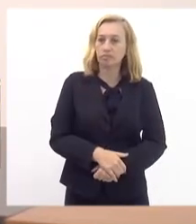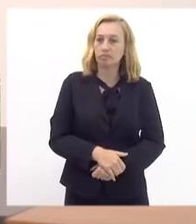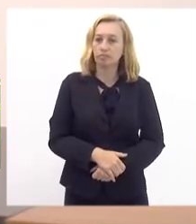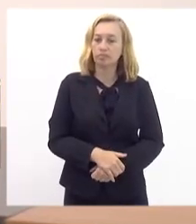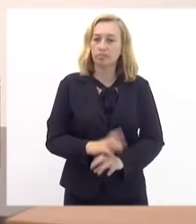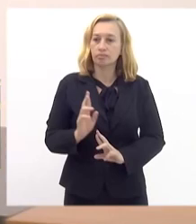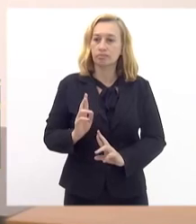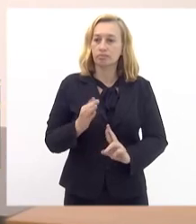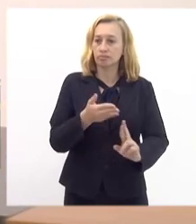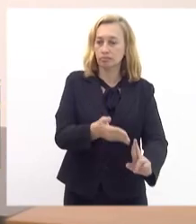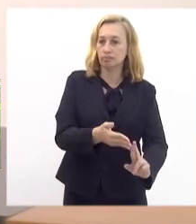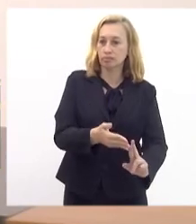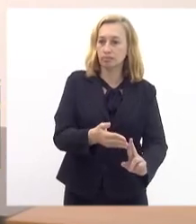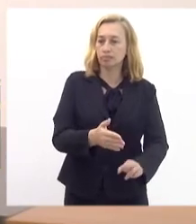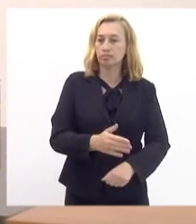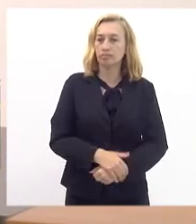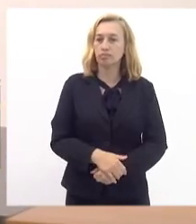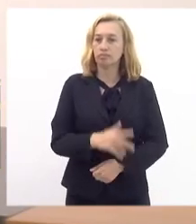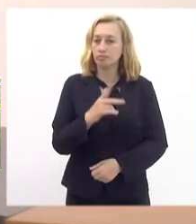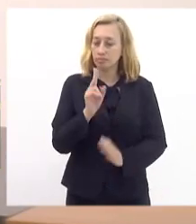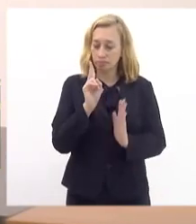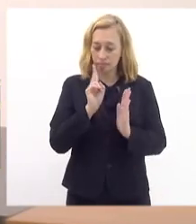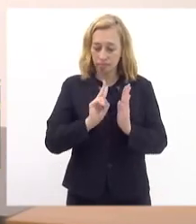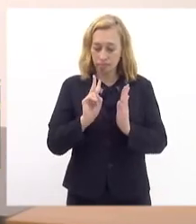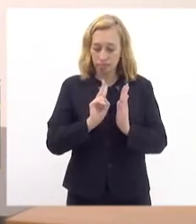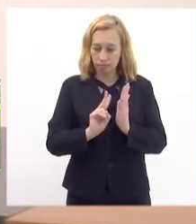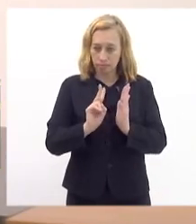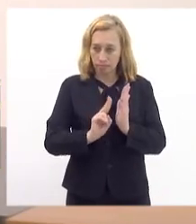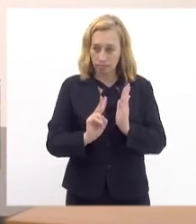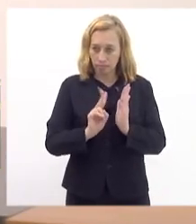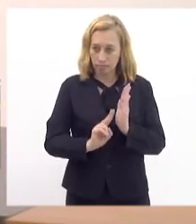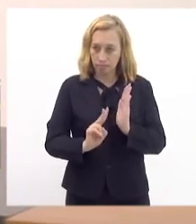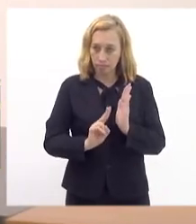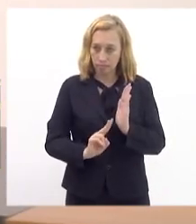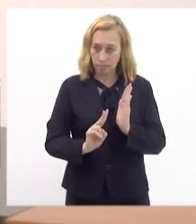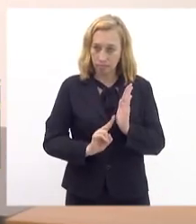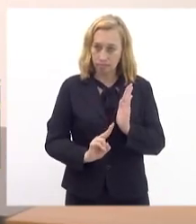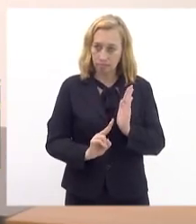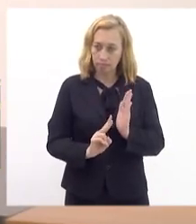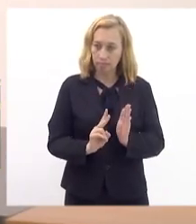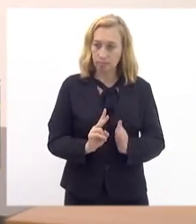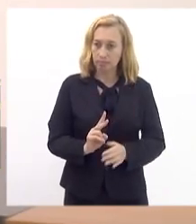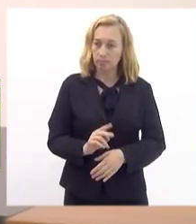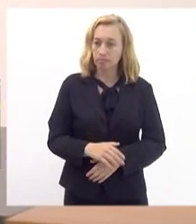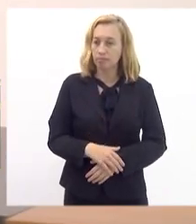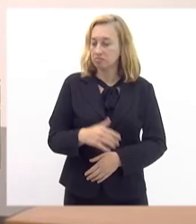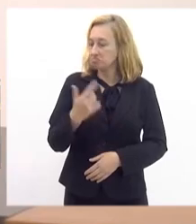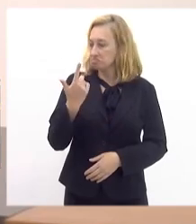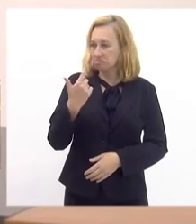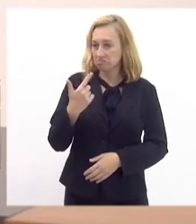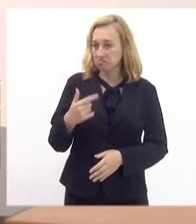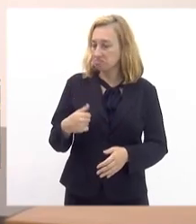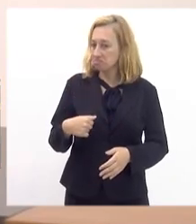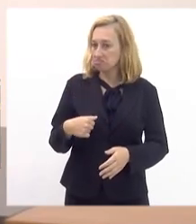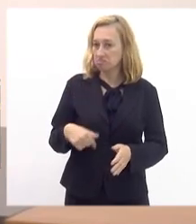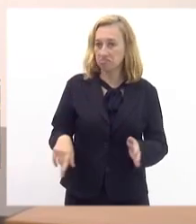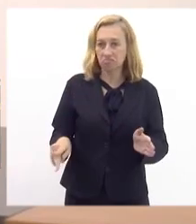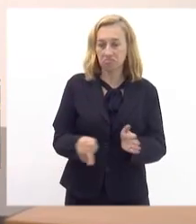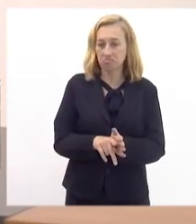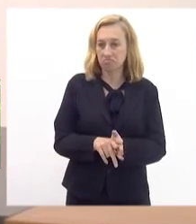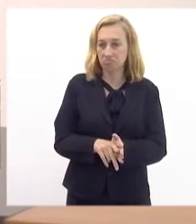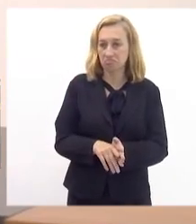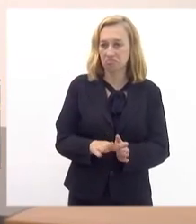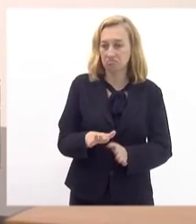referência para ele eu vou ler para vocês porque eu não sou especialista na área e ele